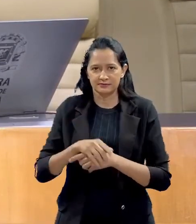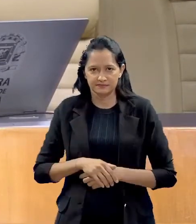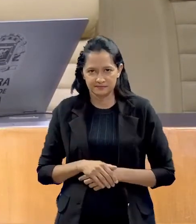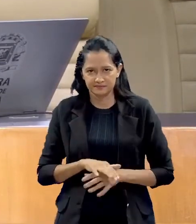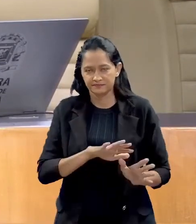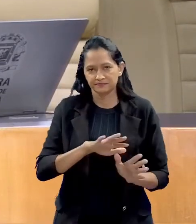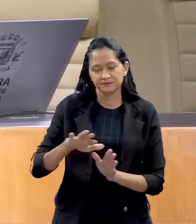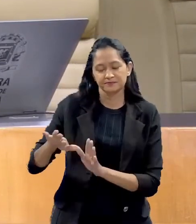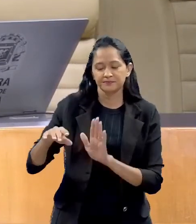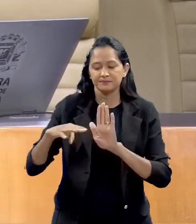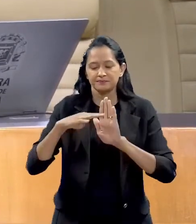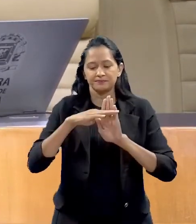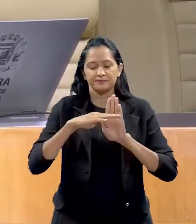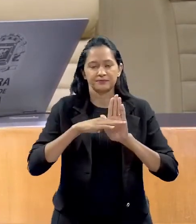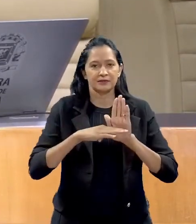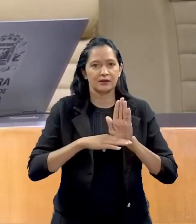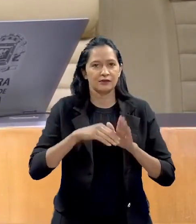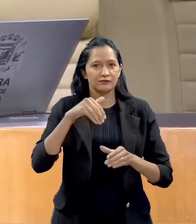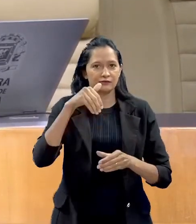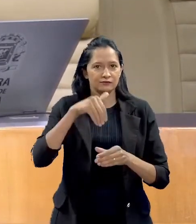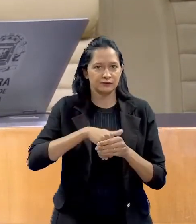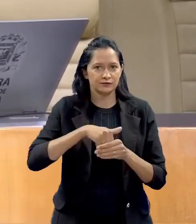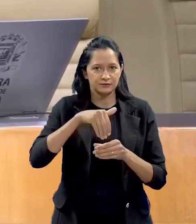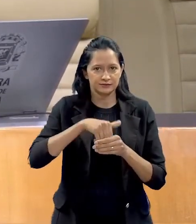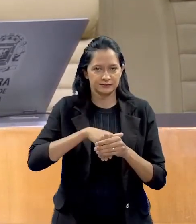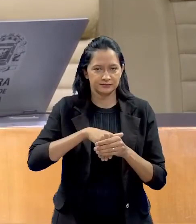ordem do dia, vereador